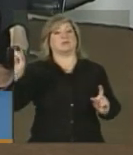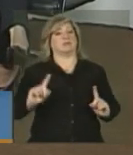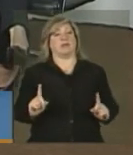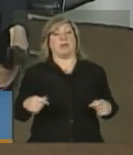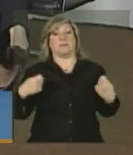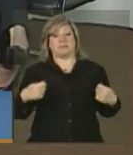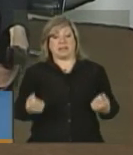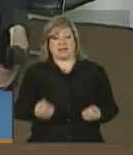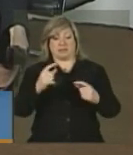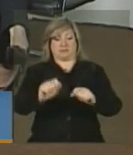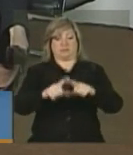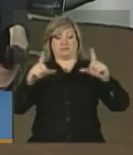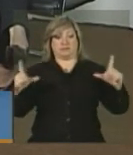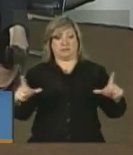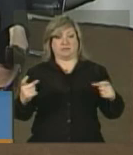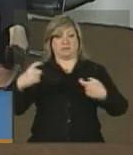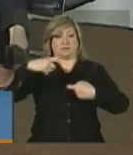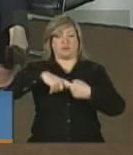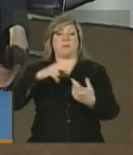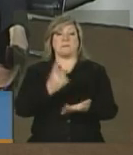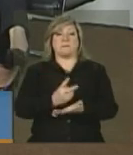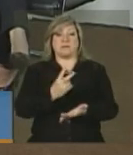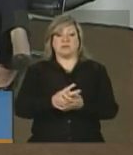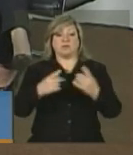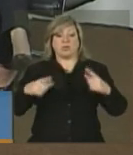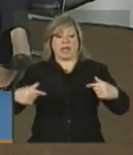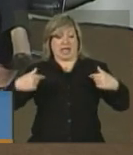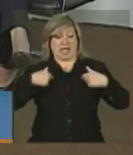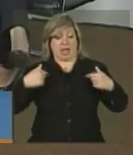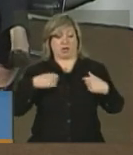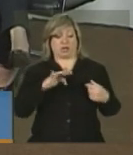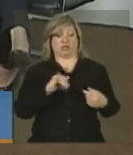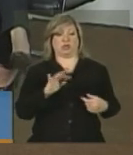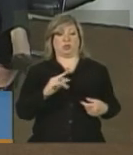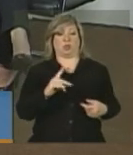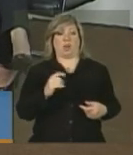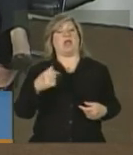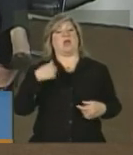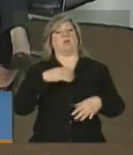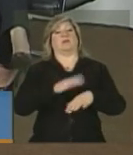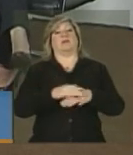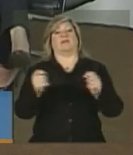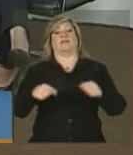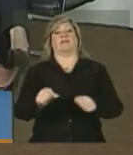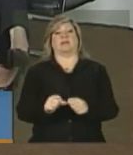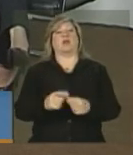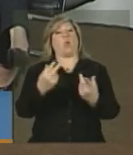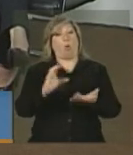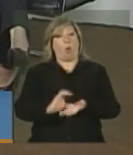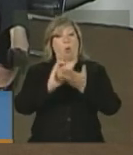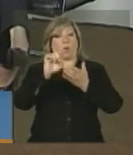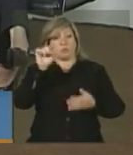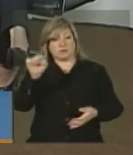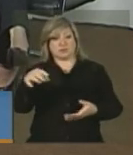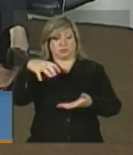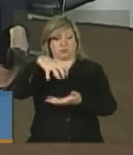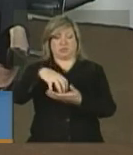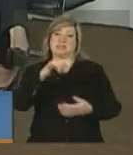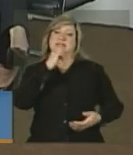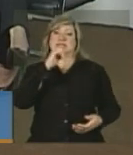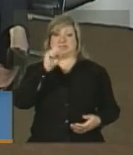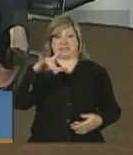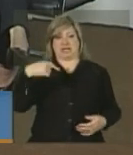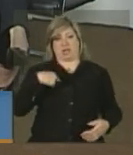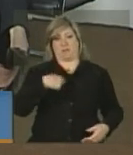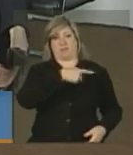aparecer cadastrado, vinculado no mesmo lugar que eu, que sou o titular. Para o conselho, vale a mesma coisa. Eu sou o presidente do conselho, eu só